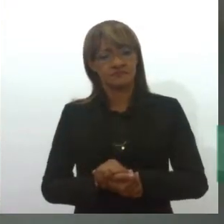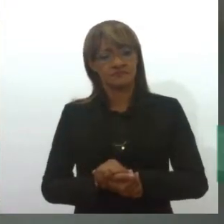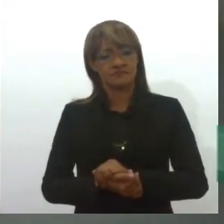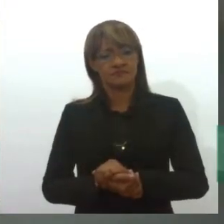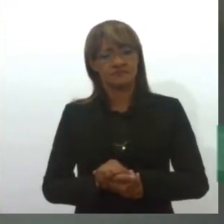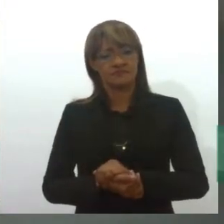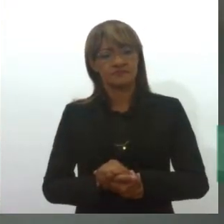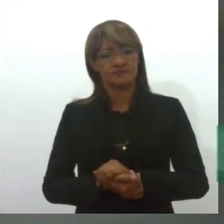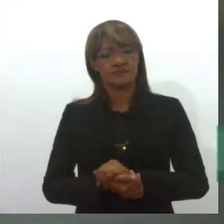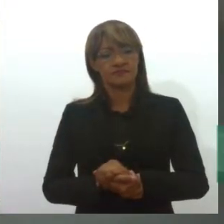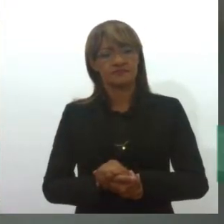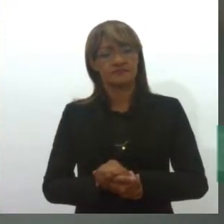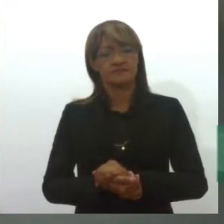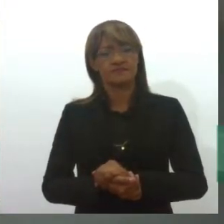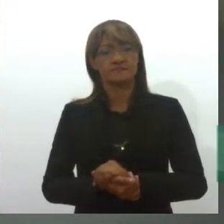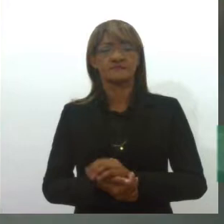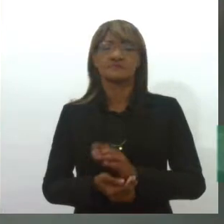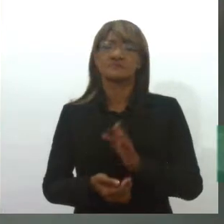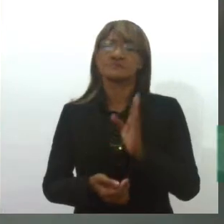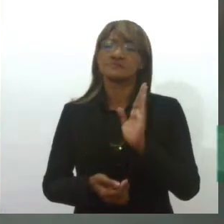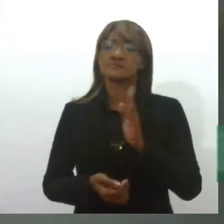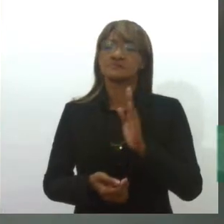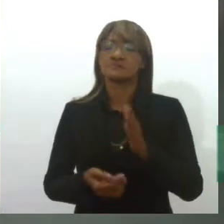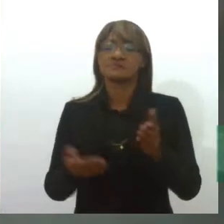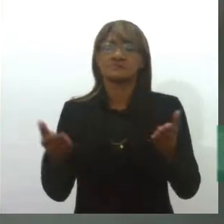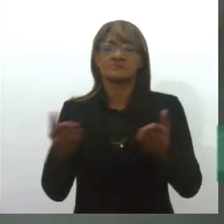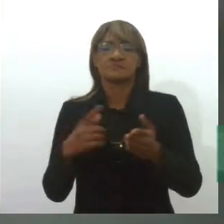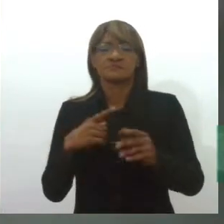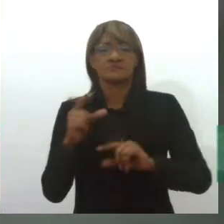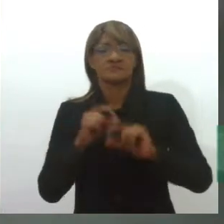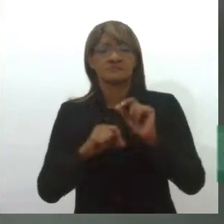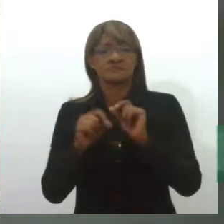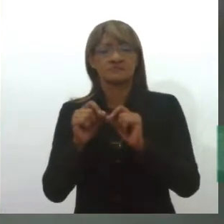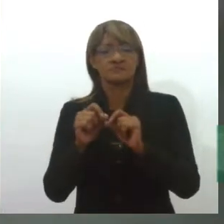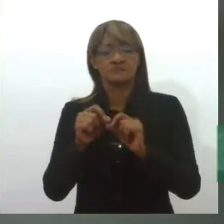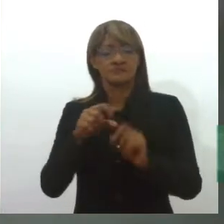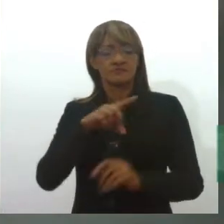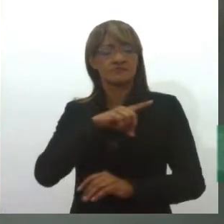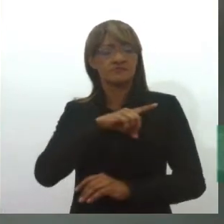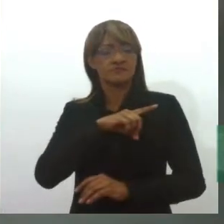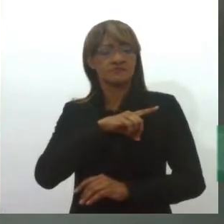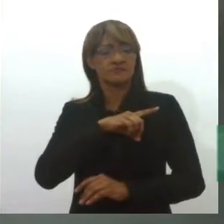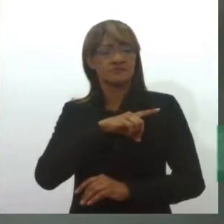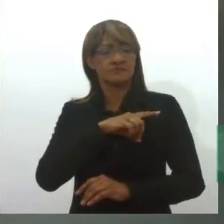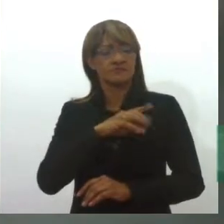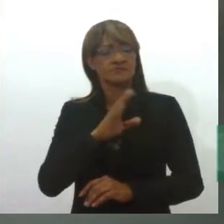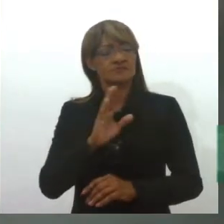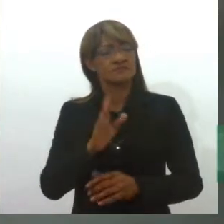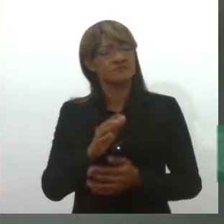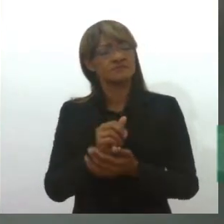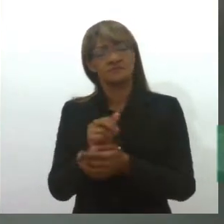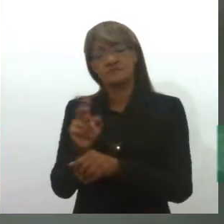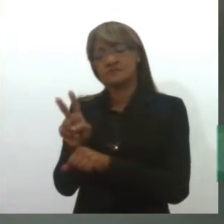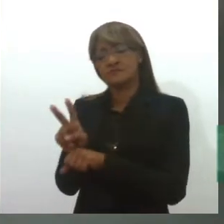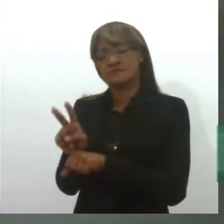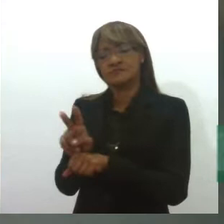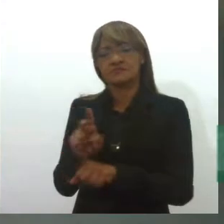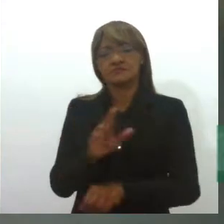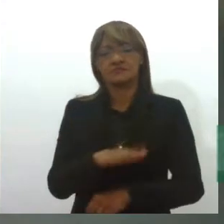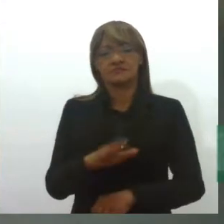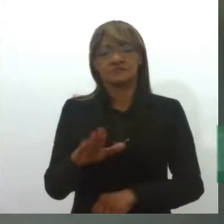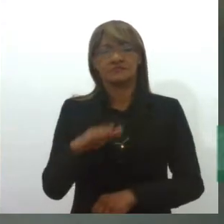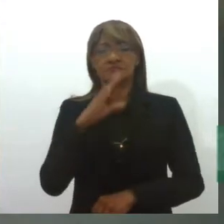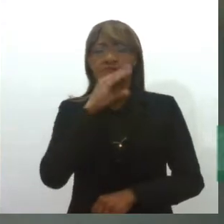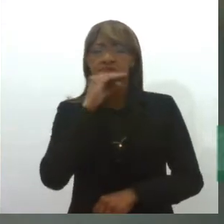Olha, o Departamento de Atendimento a Grupos Vulneráveis, ela tem uma delegacia especializada de proteção à criança e adolescente